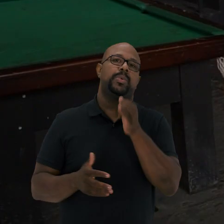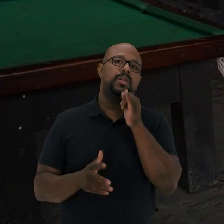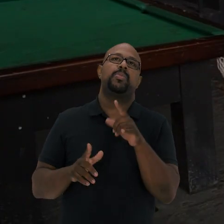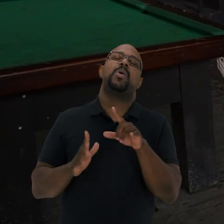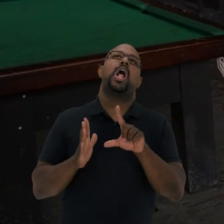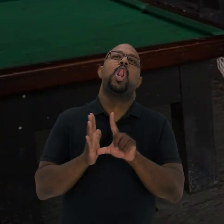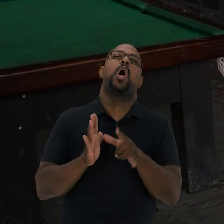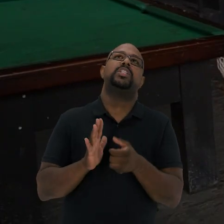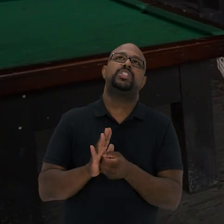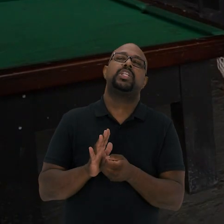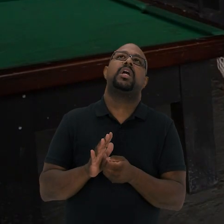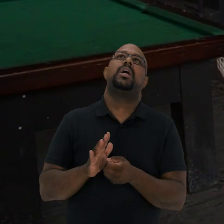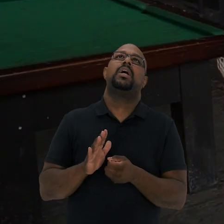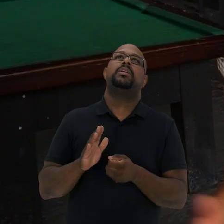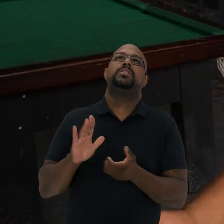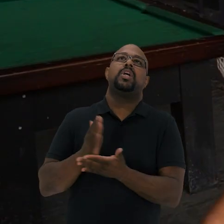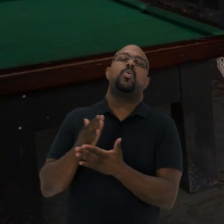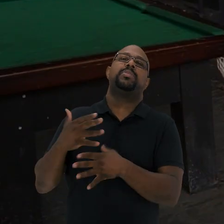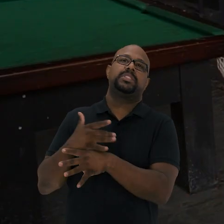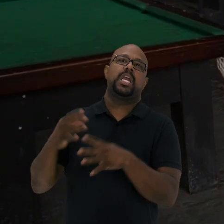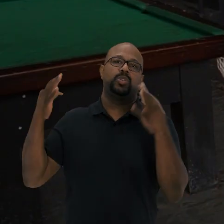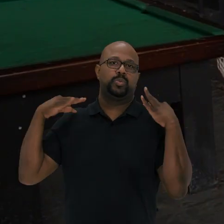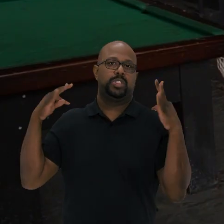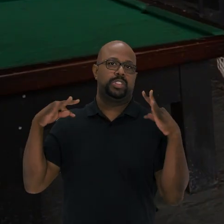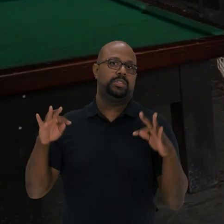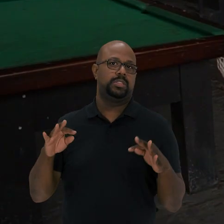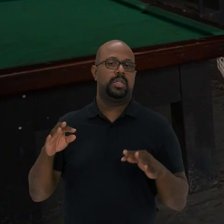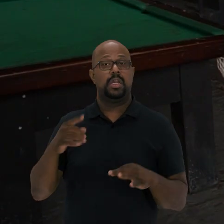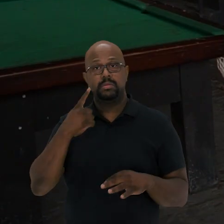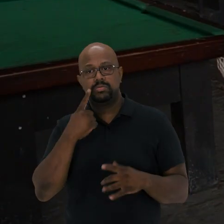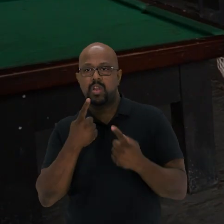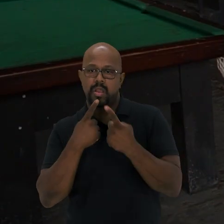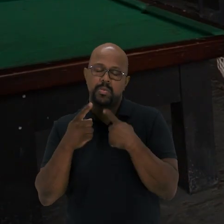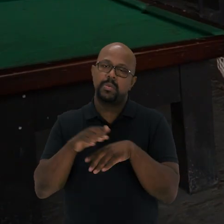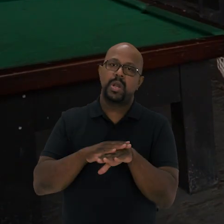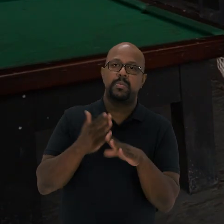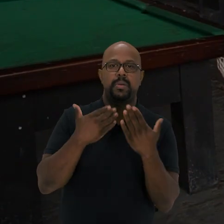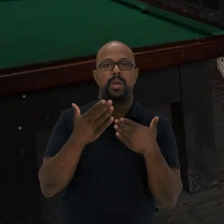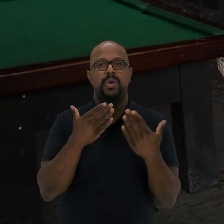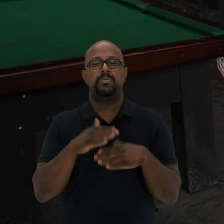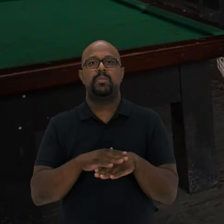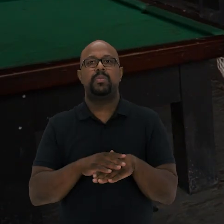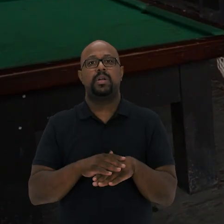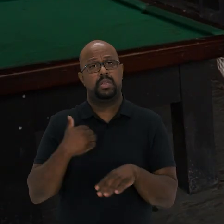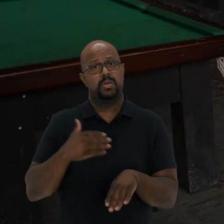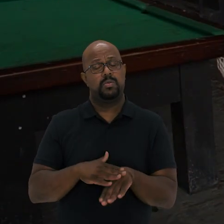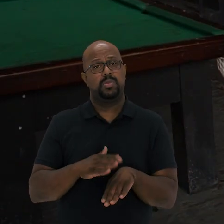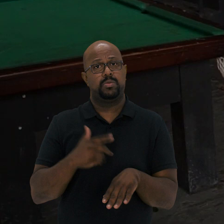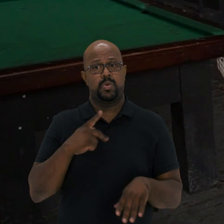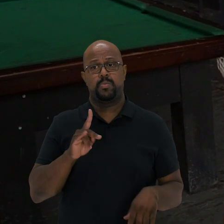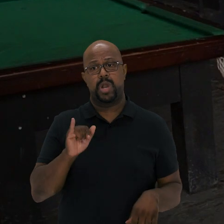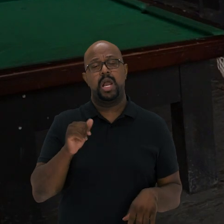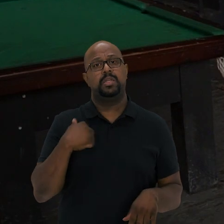Então, por exemplo, uma loja de alguma cidade turística, onde tinha, acaba se falando. Eu